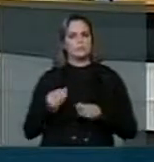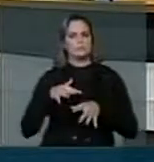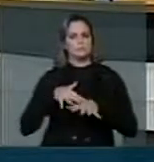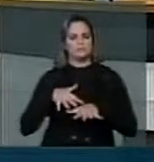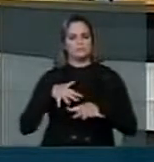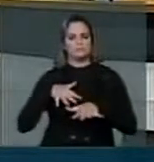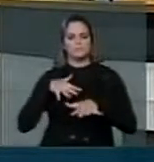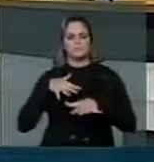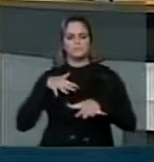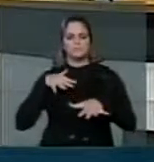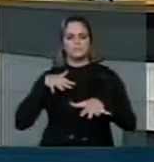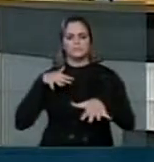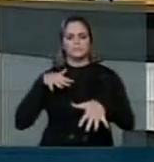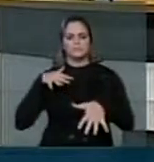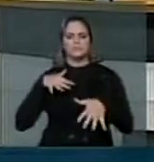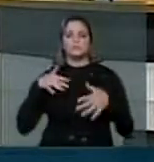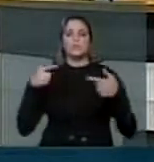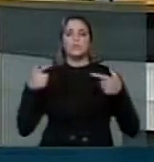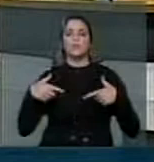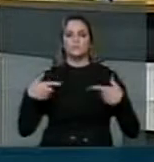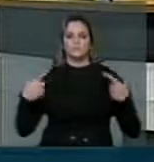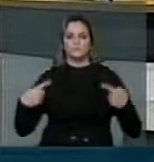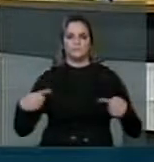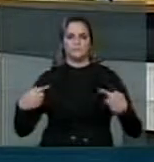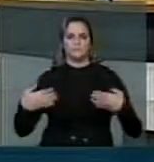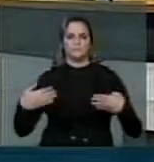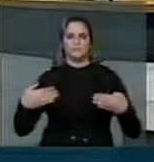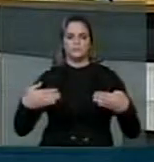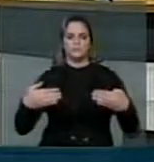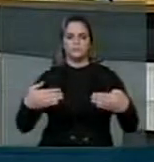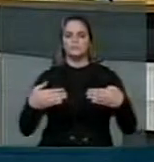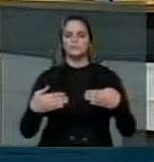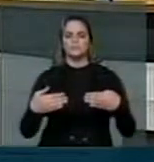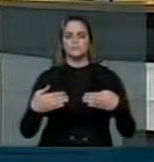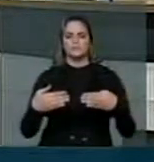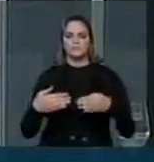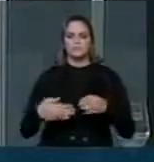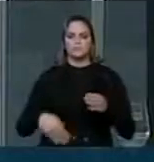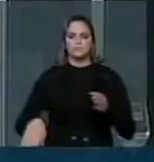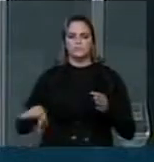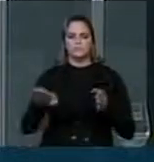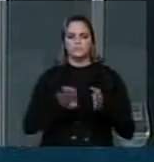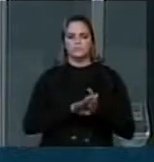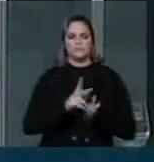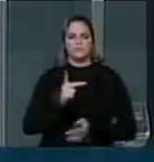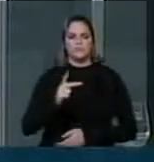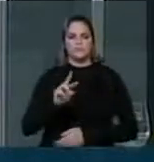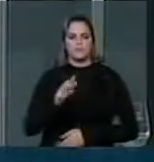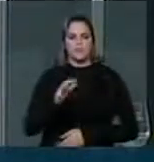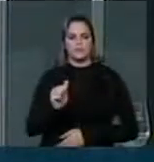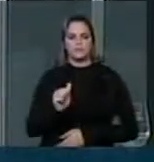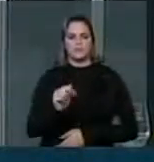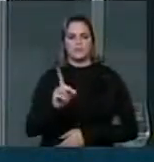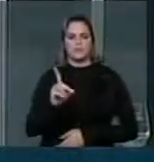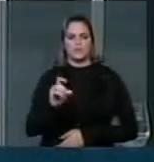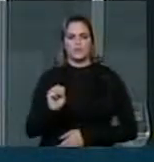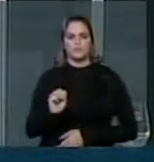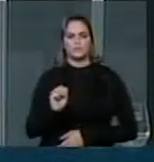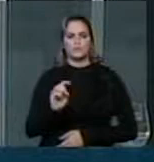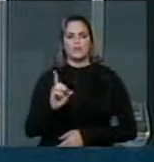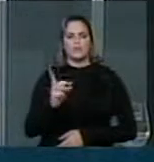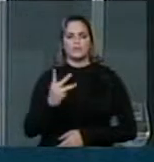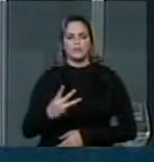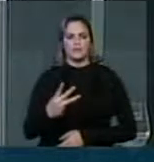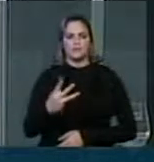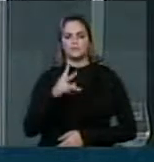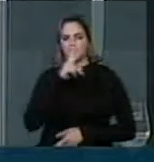a esplanada dos ministérios e se concentrará na Praça dos Três Poderes. Trata-se da 5ª